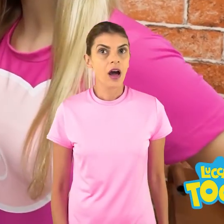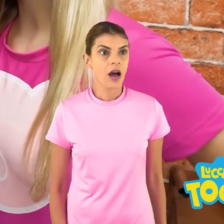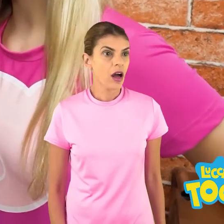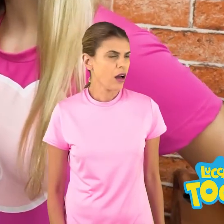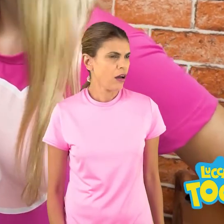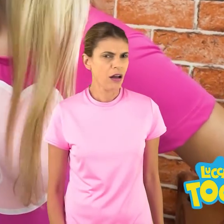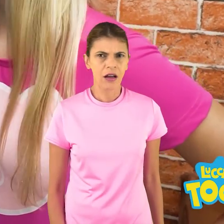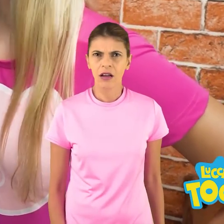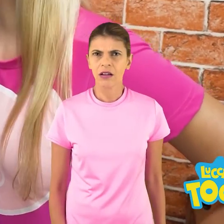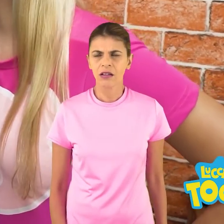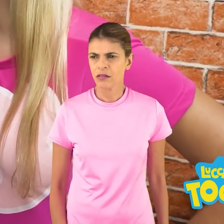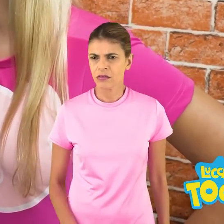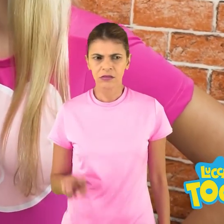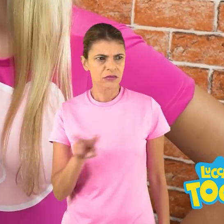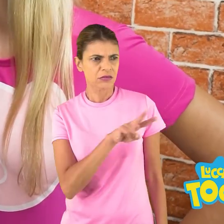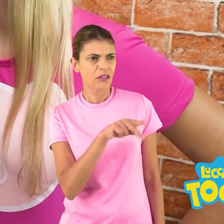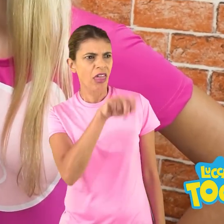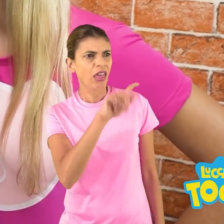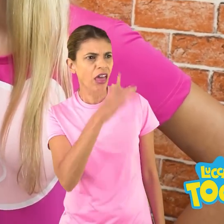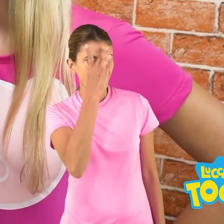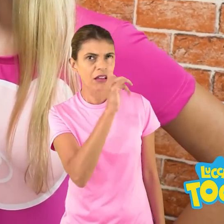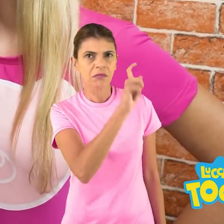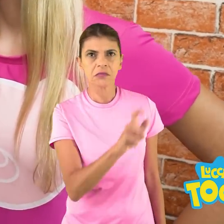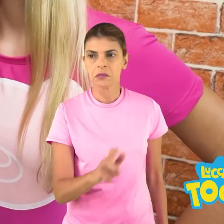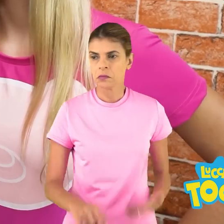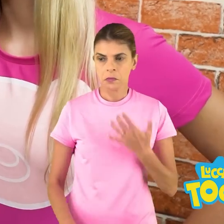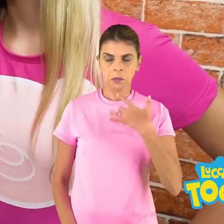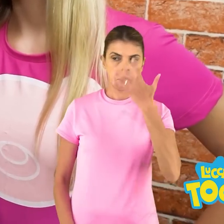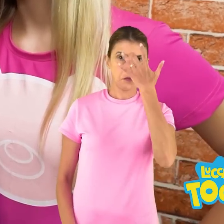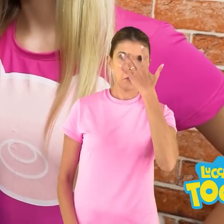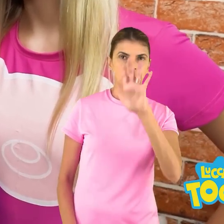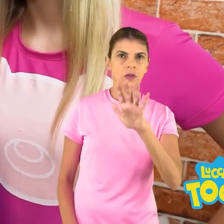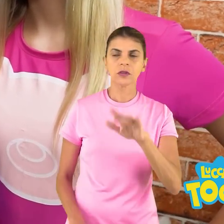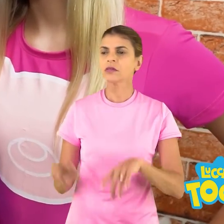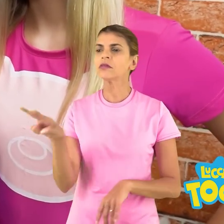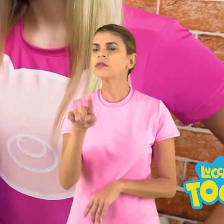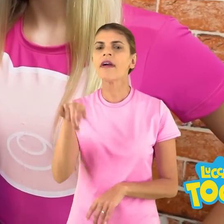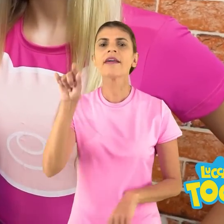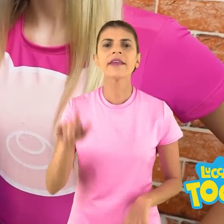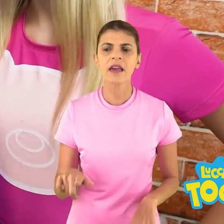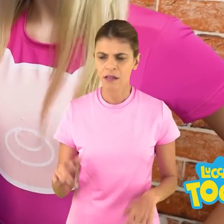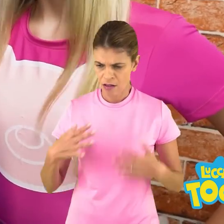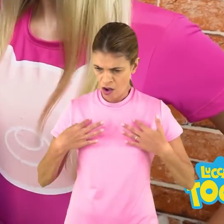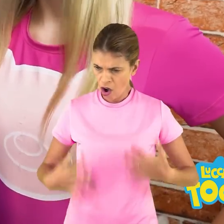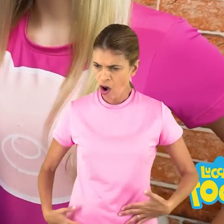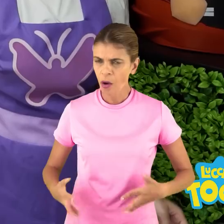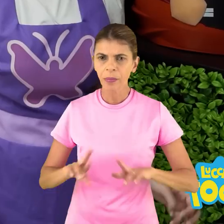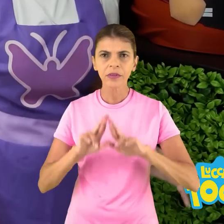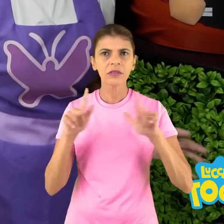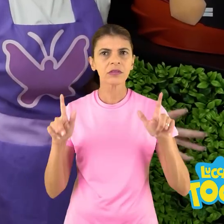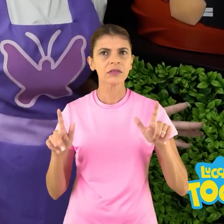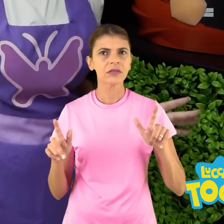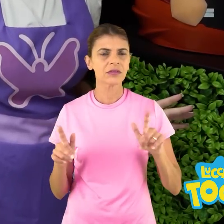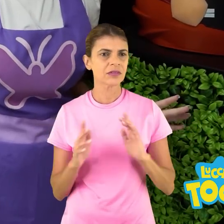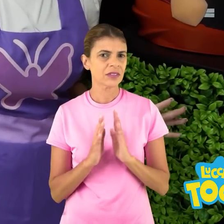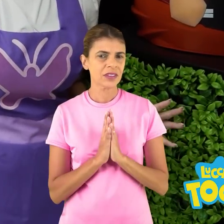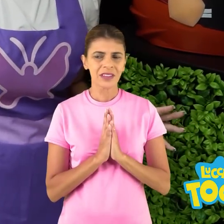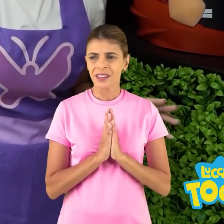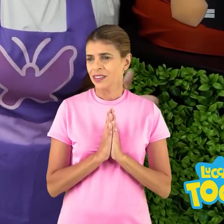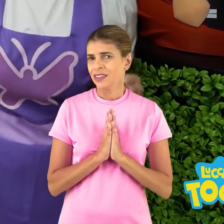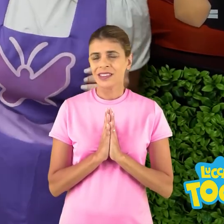Aventureira azul? Quem são essas pessoas? Eu não sei. Quem são vocês e que roupas são essas?